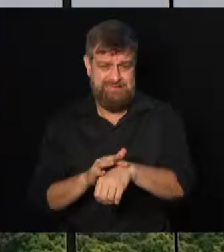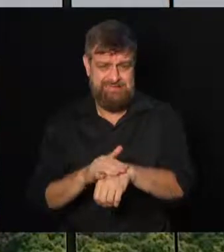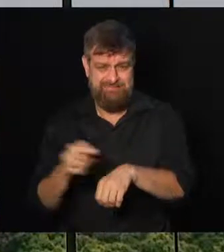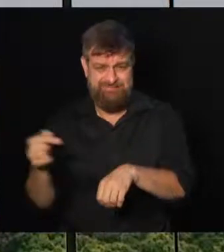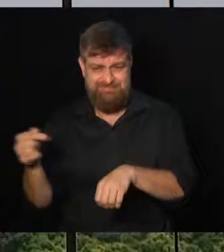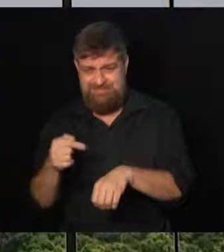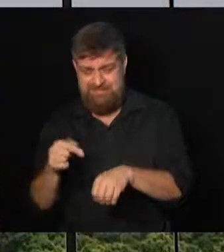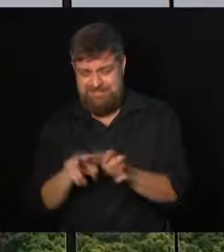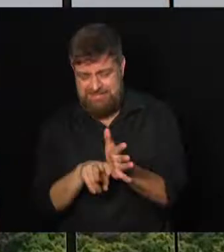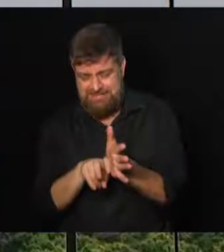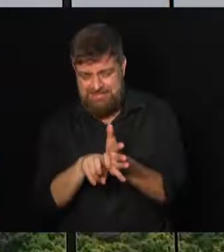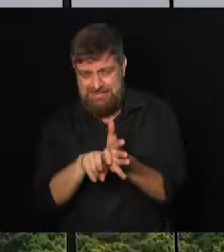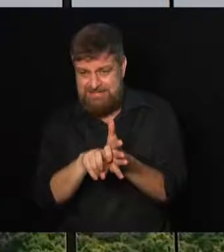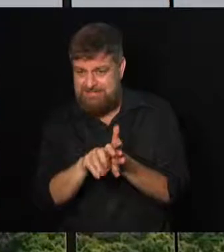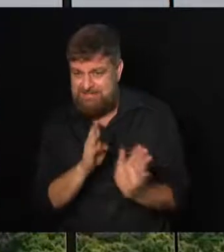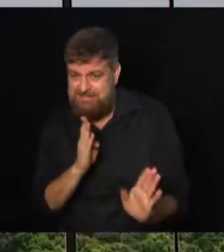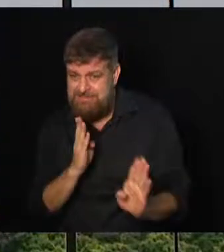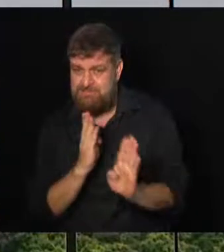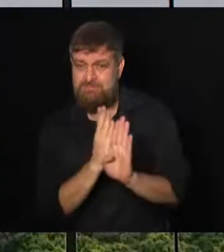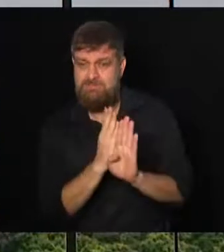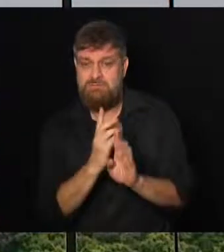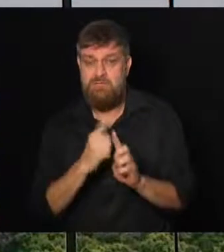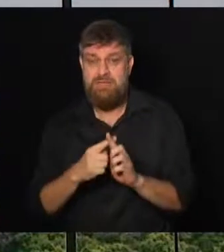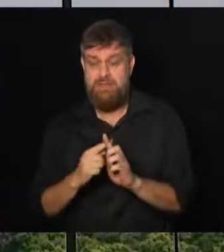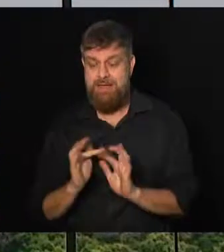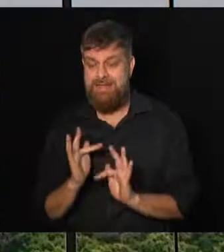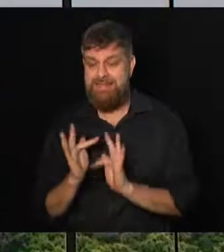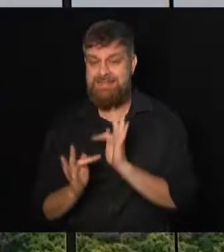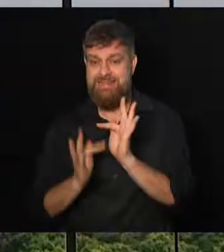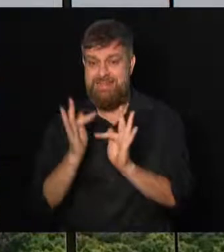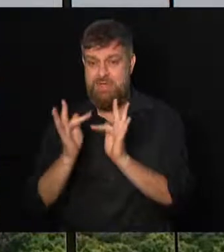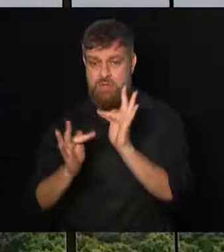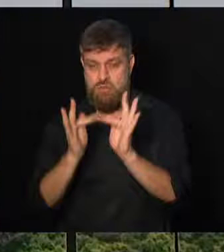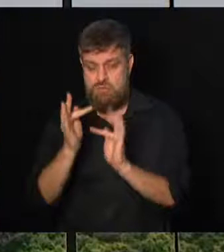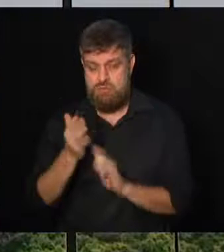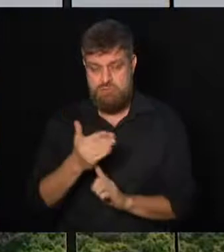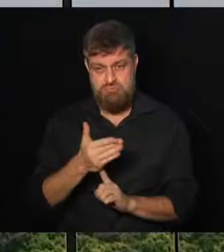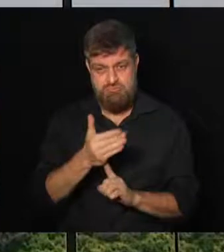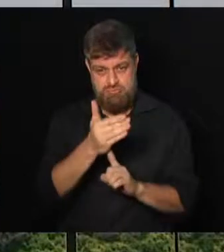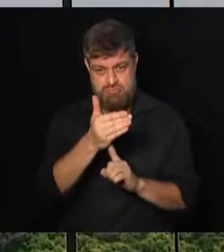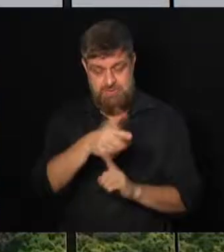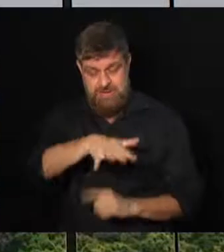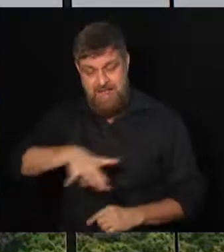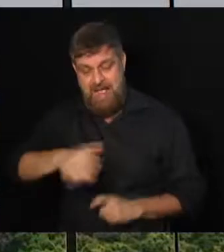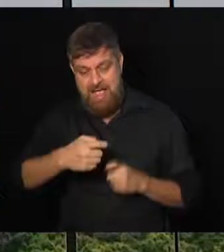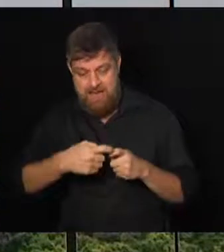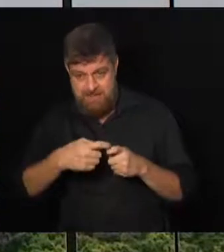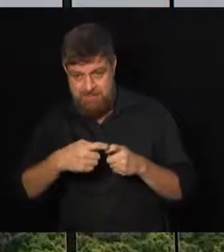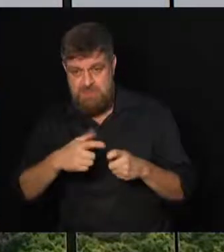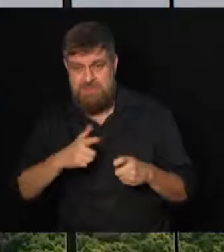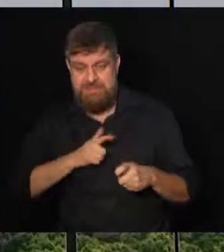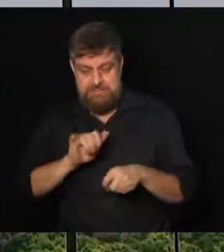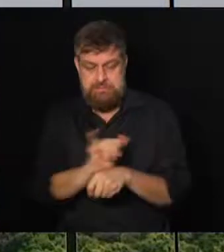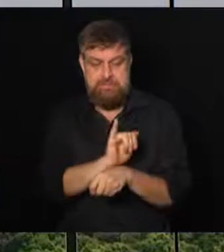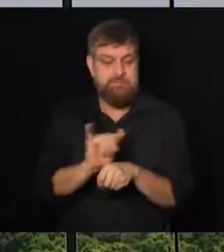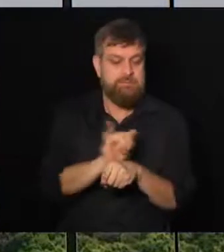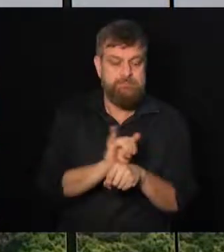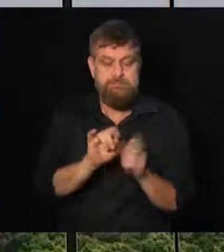mais diagnosticadas devido à grande tecnologia que a medicina alcançou.